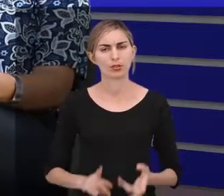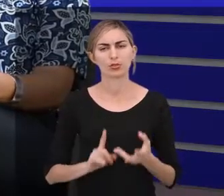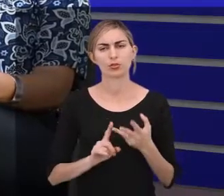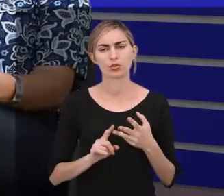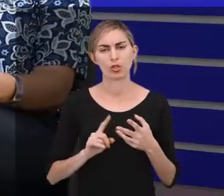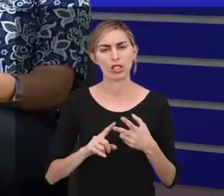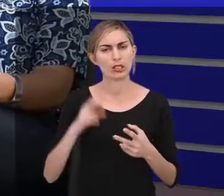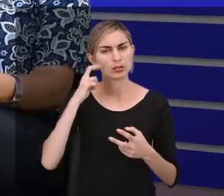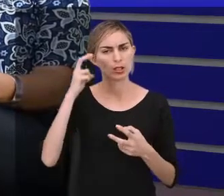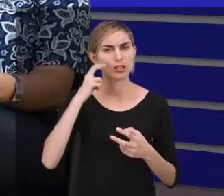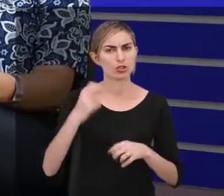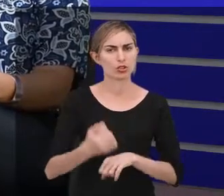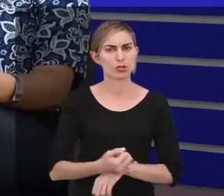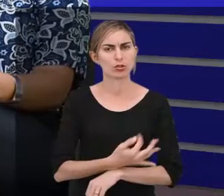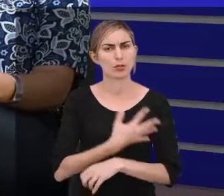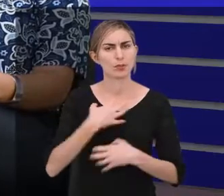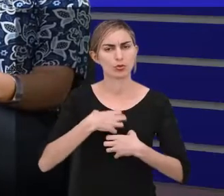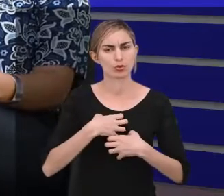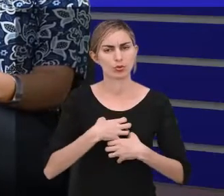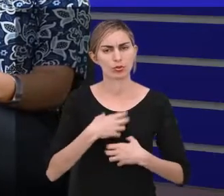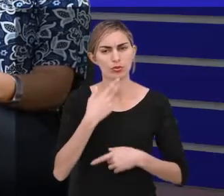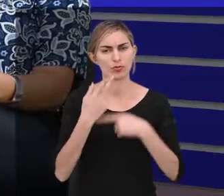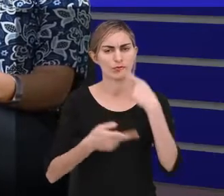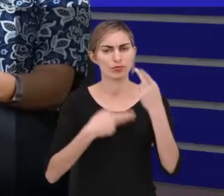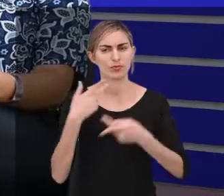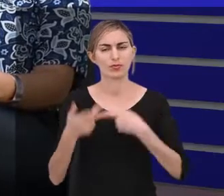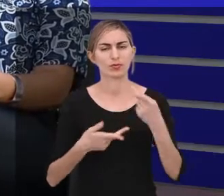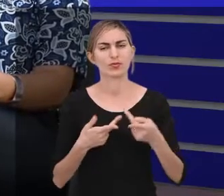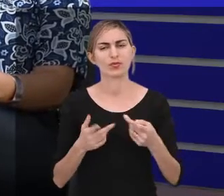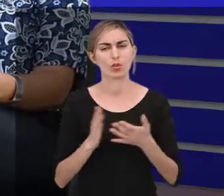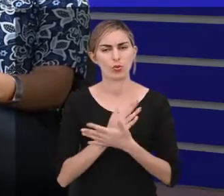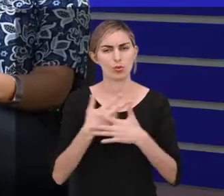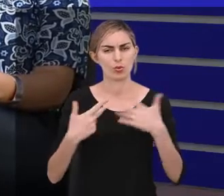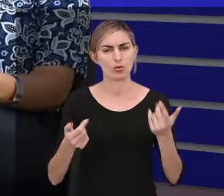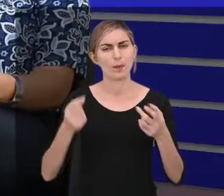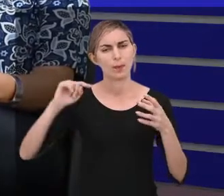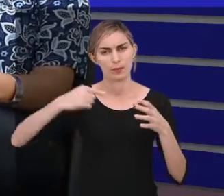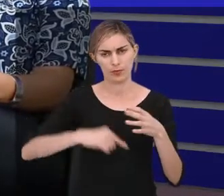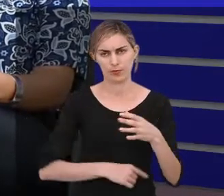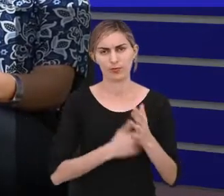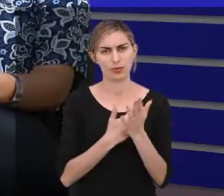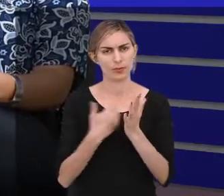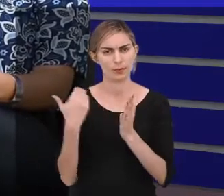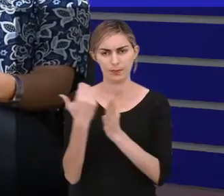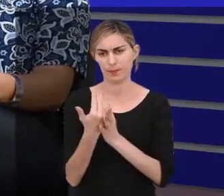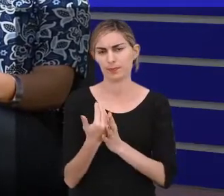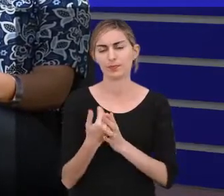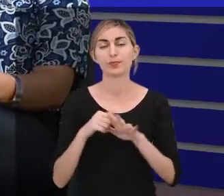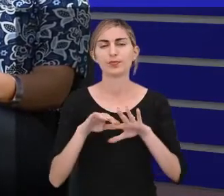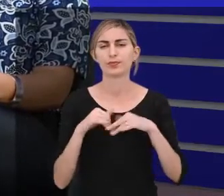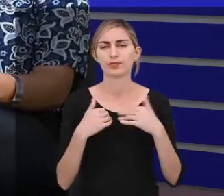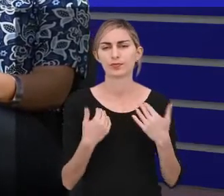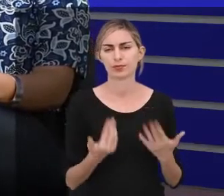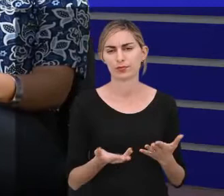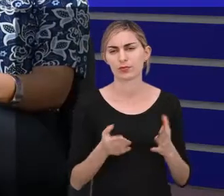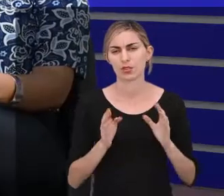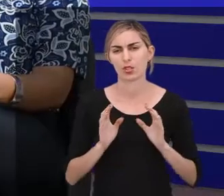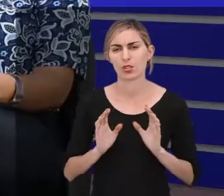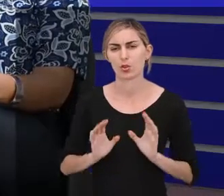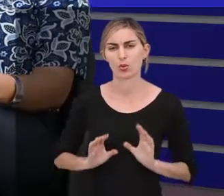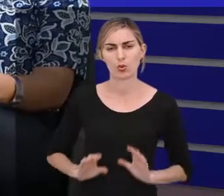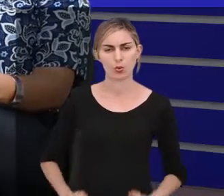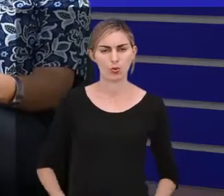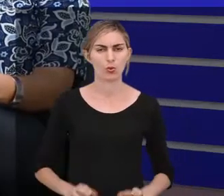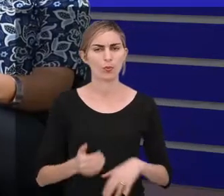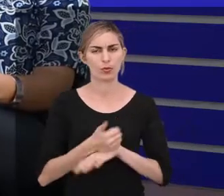inteligência emocional mesmo, o controle. Eu acho que a gente já pincelou alguma coisa, mas seria bom aprofundar um pouco mais. Então, a postura de